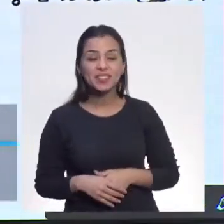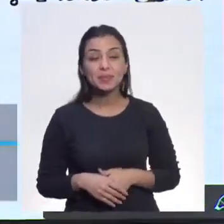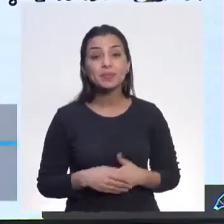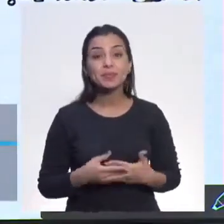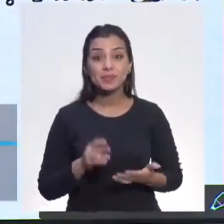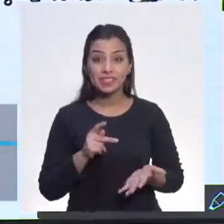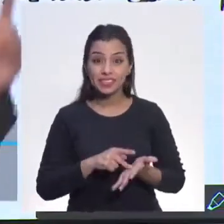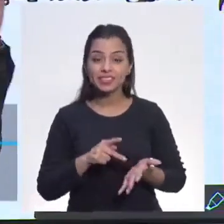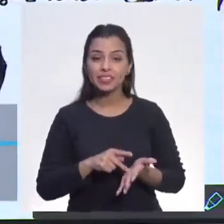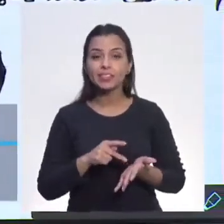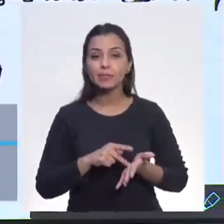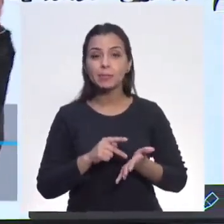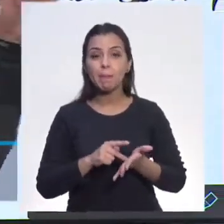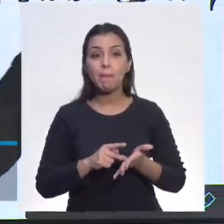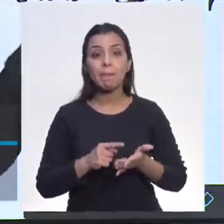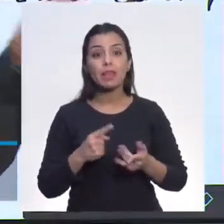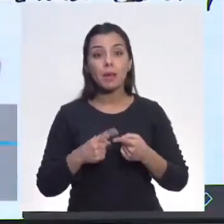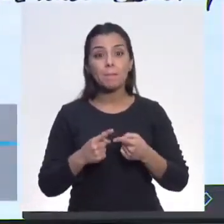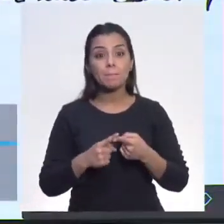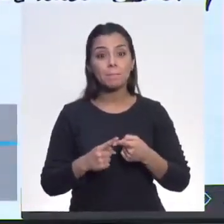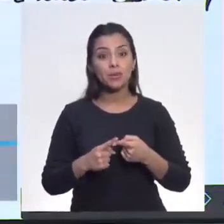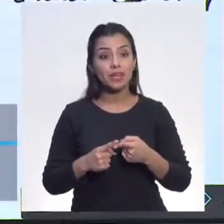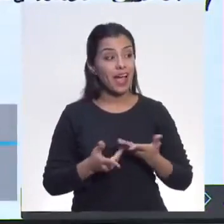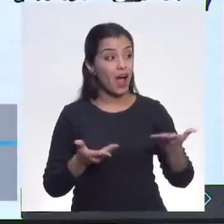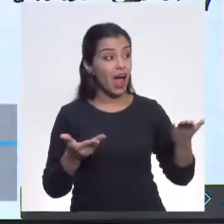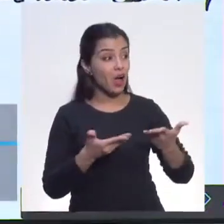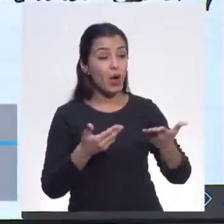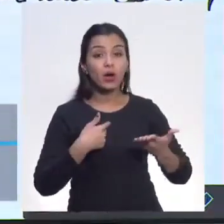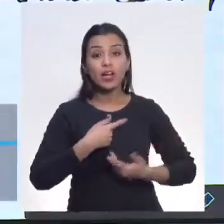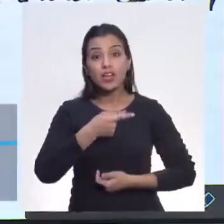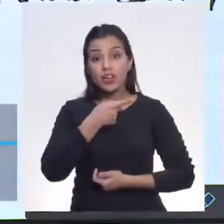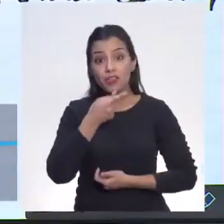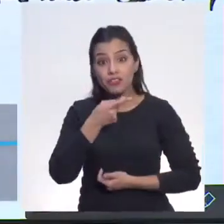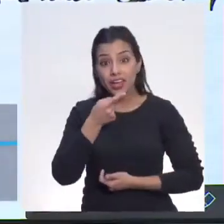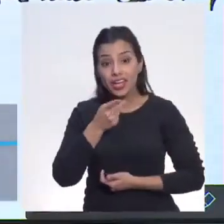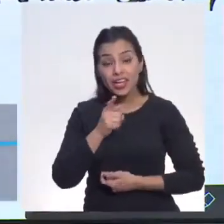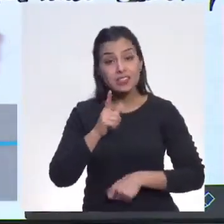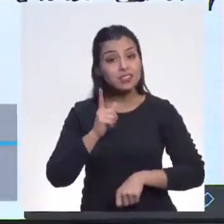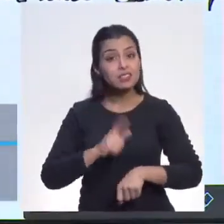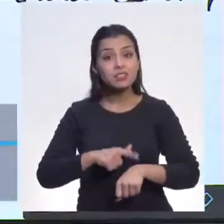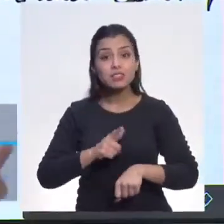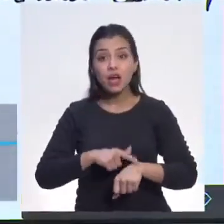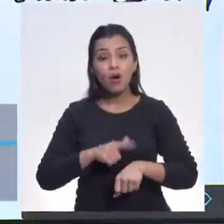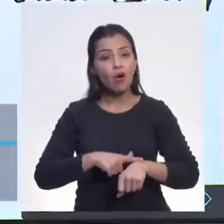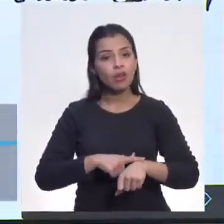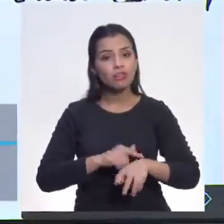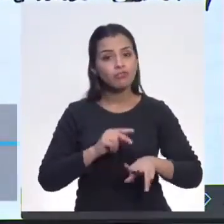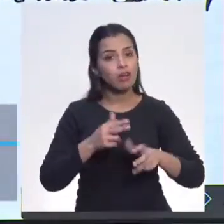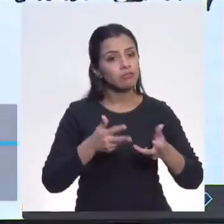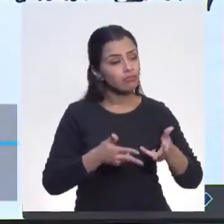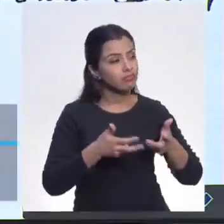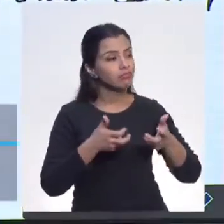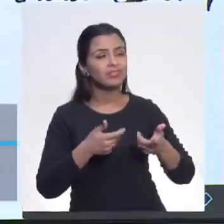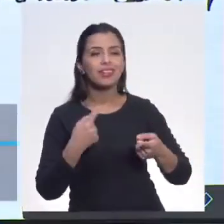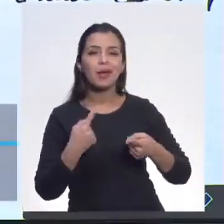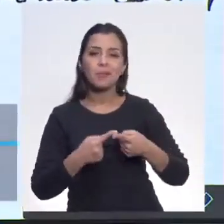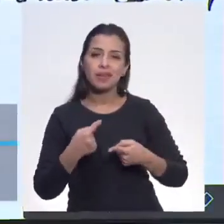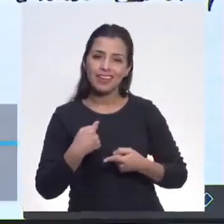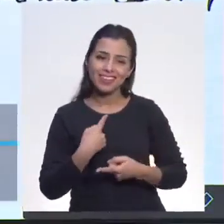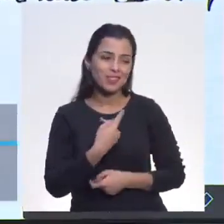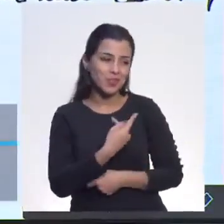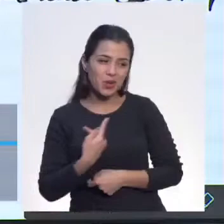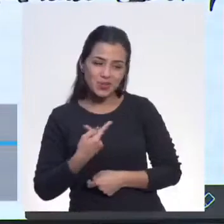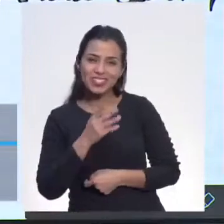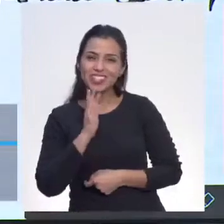elas, para vocês verem, ó, a memória afetiva dela foi ativada agora. A minha também. Nós, com certeza, que nós duas, nos lembramos de músicas que fizeram parte